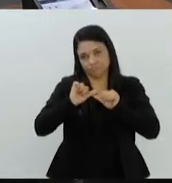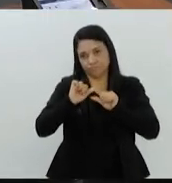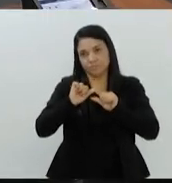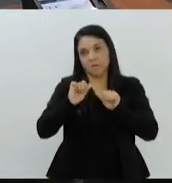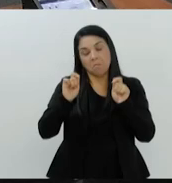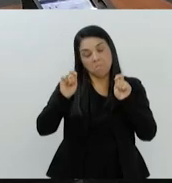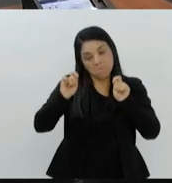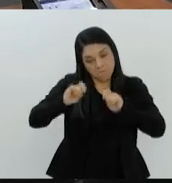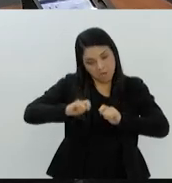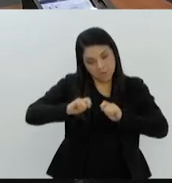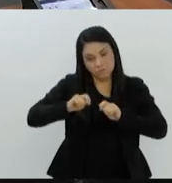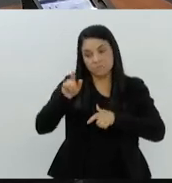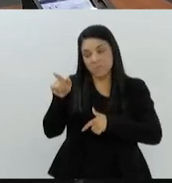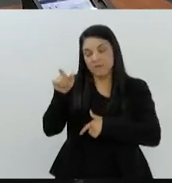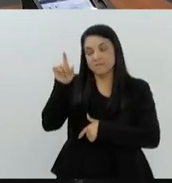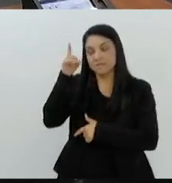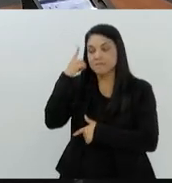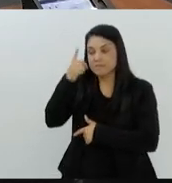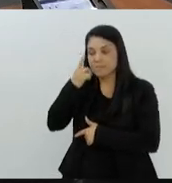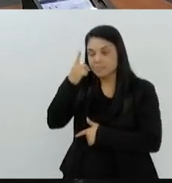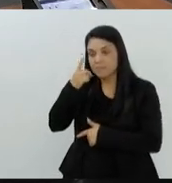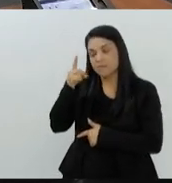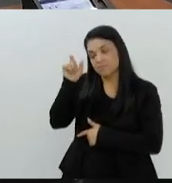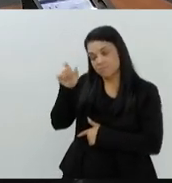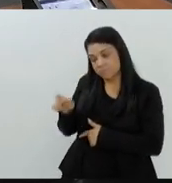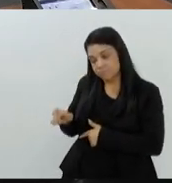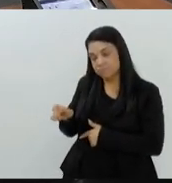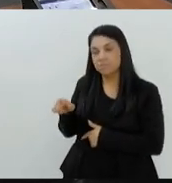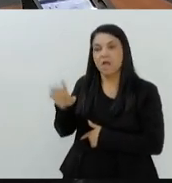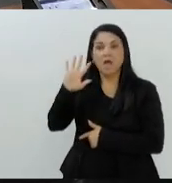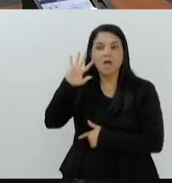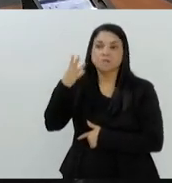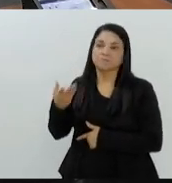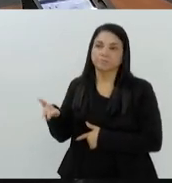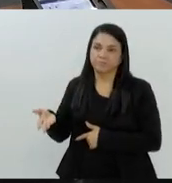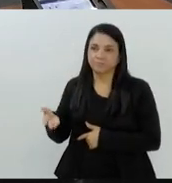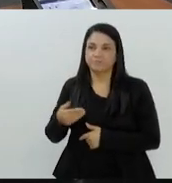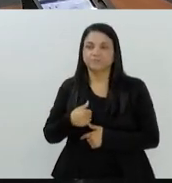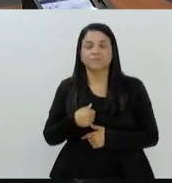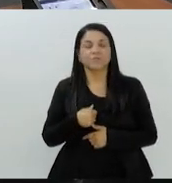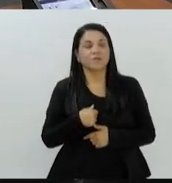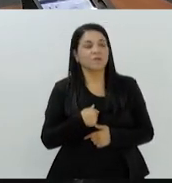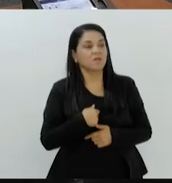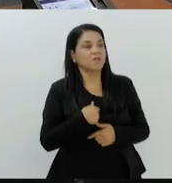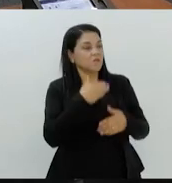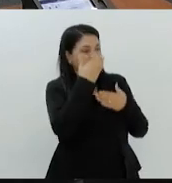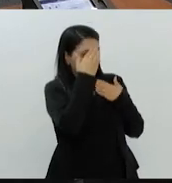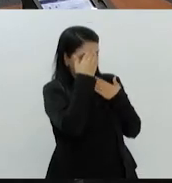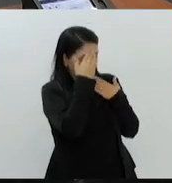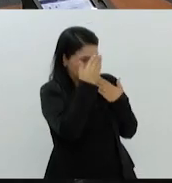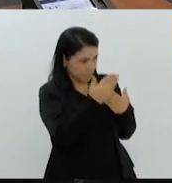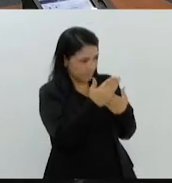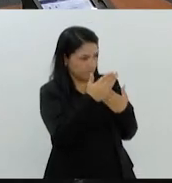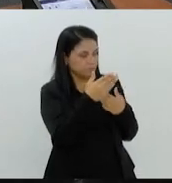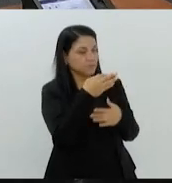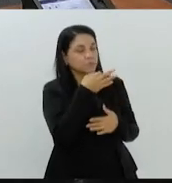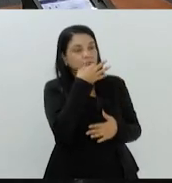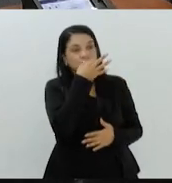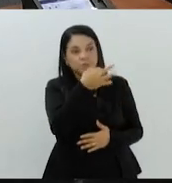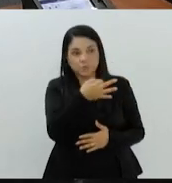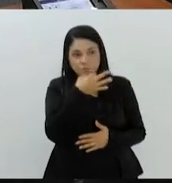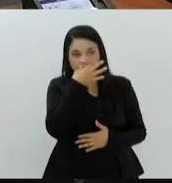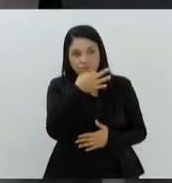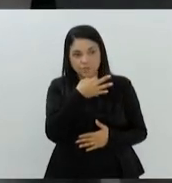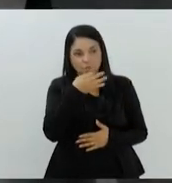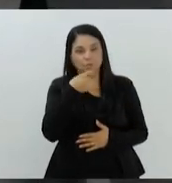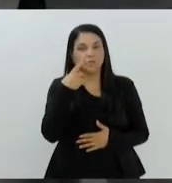hipótese, mas é a deputada Dani que decide. Eu agradeço a sugestão, deputado Luiz Paulo.